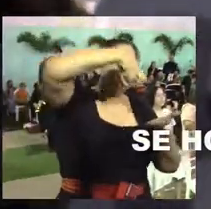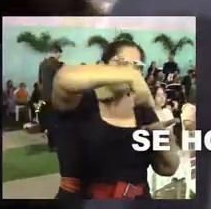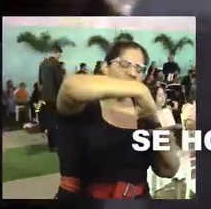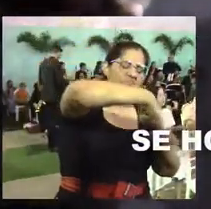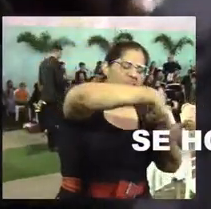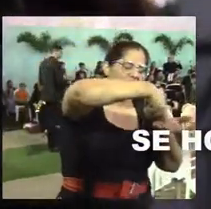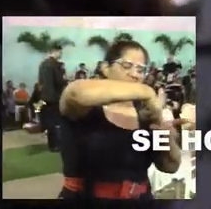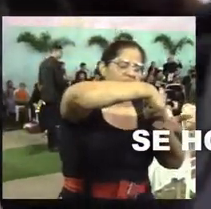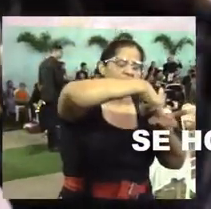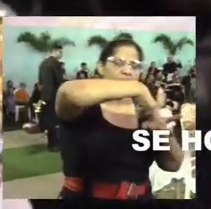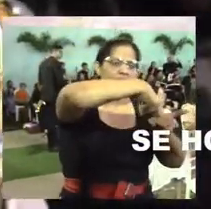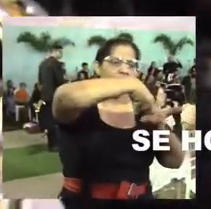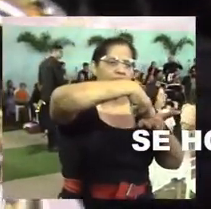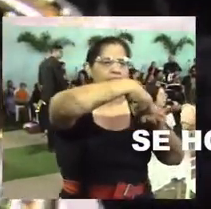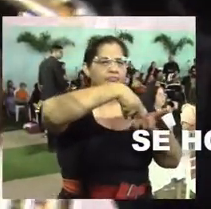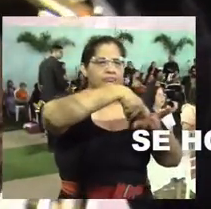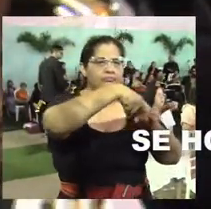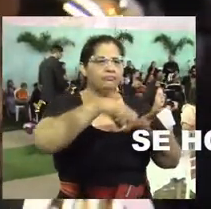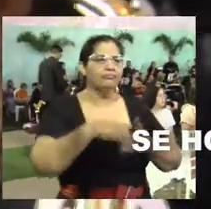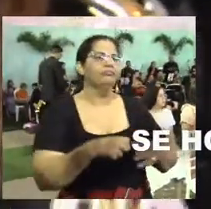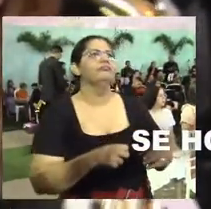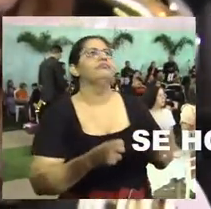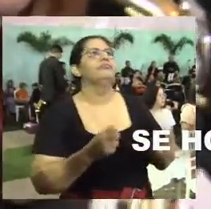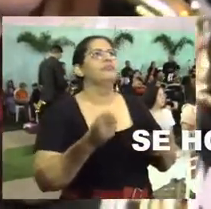a noiva de